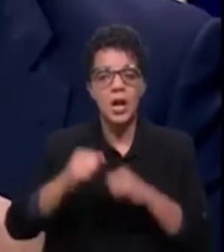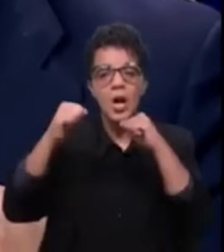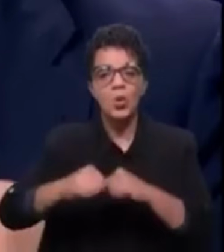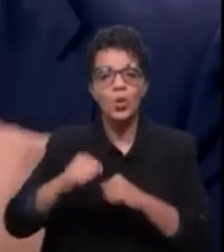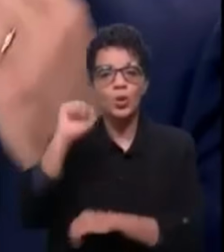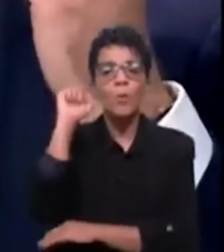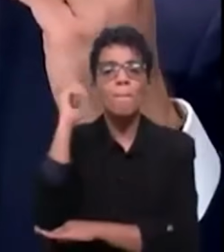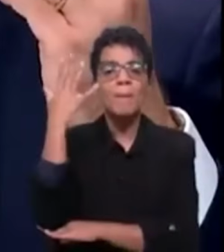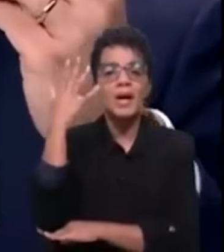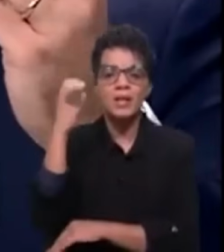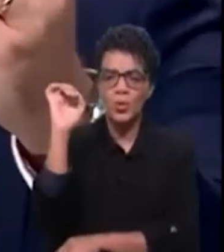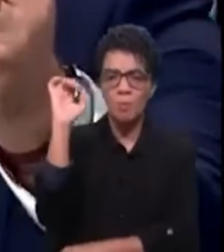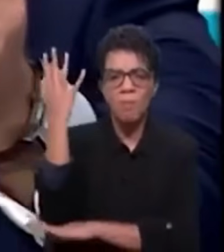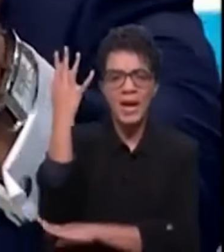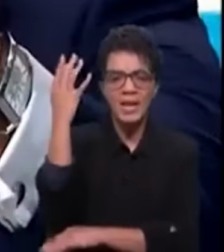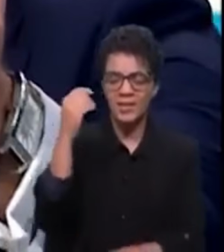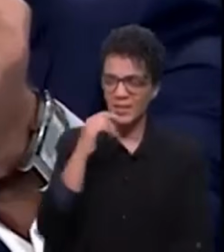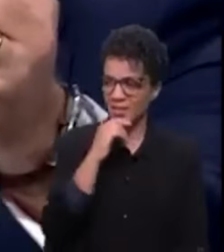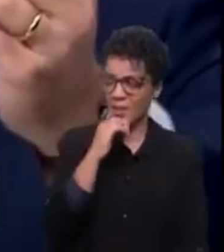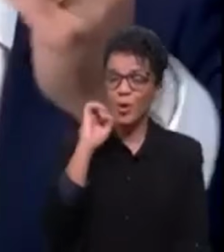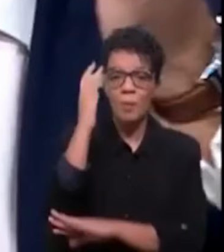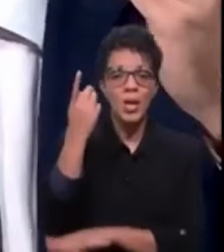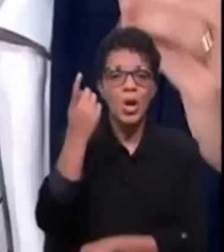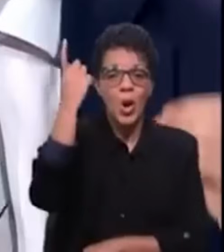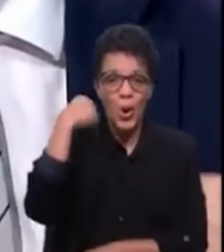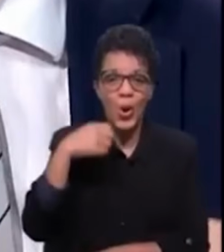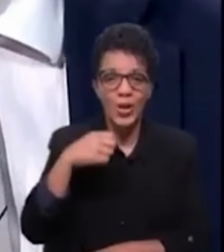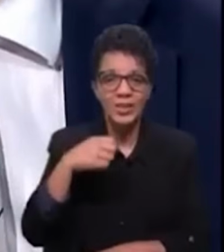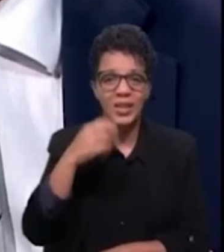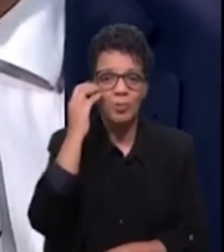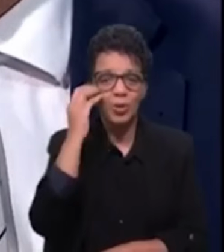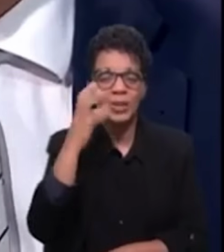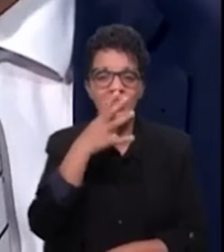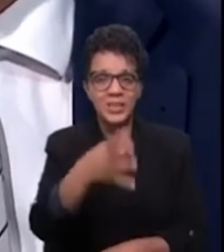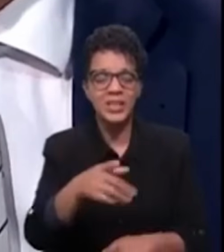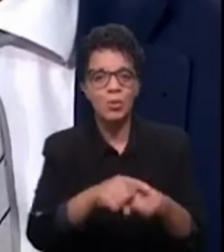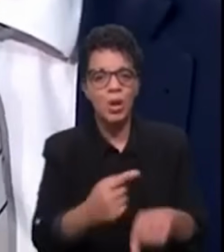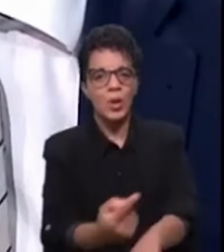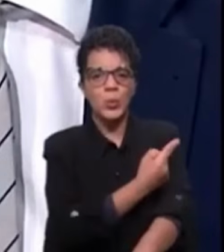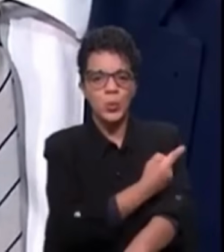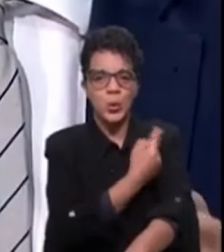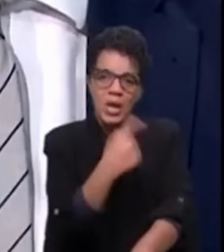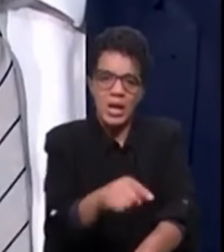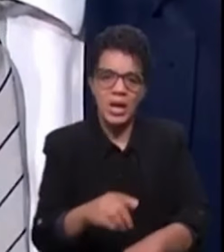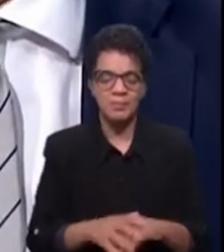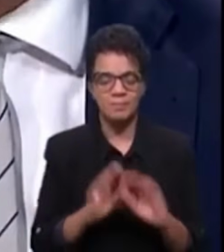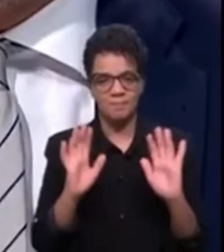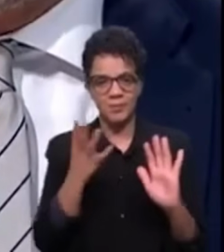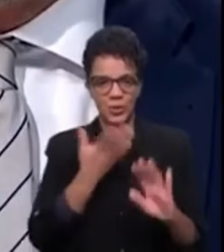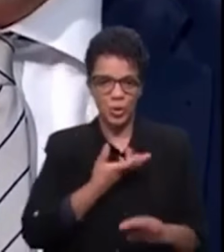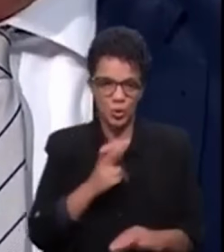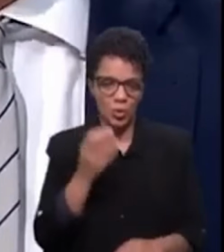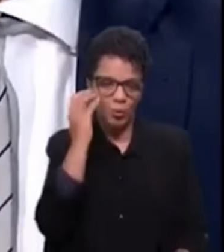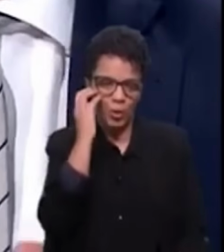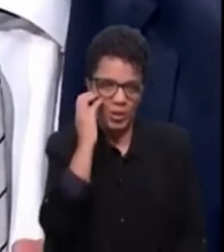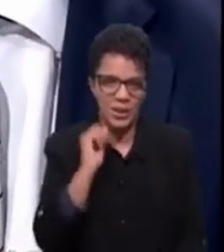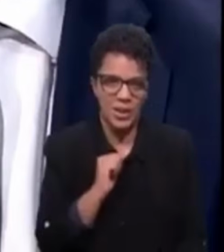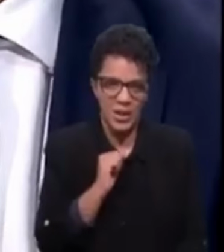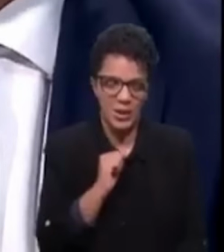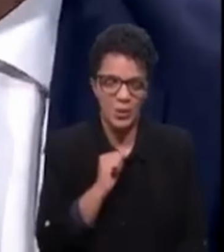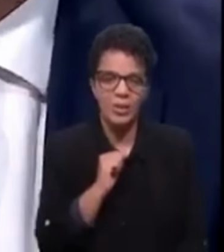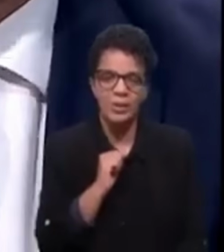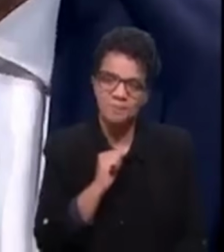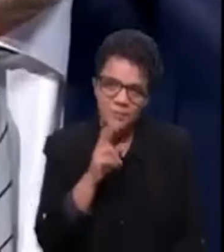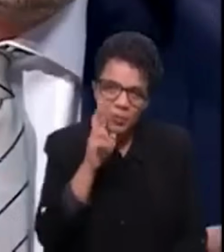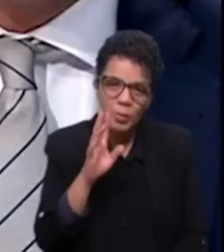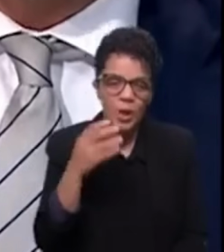o Pan com o pan o pan que ontem ouviu dois Montenegro chamar-lhes fundamentalistas pantois mon não me leva mal o PSD